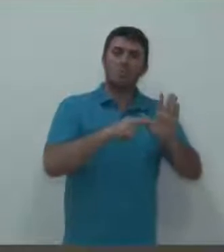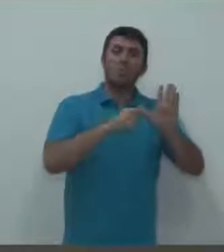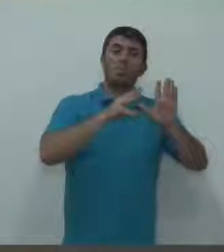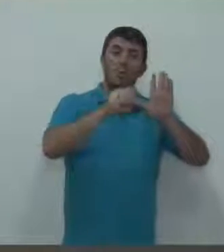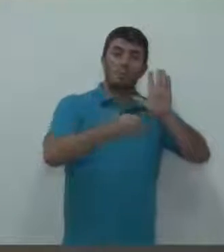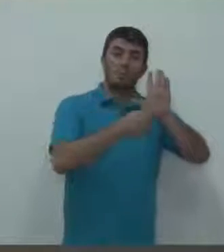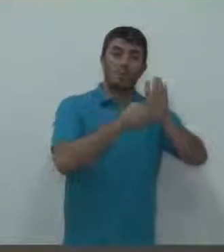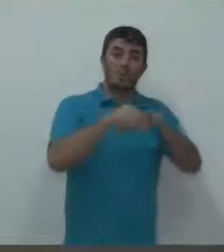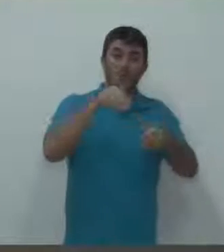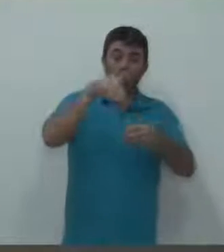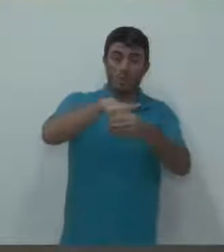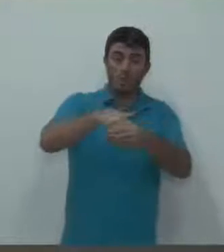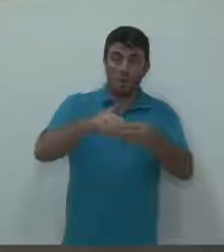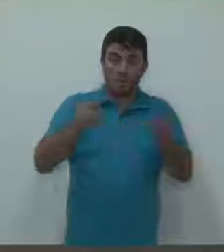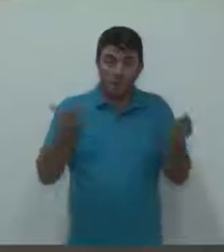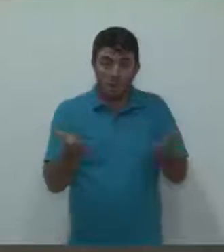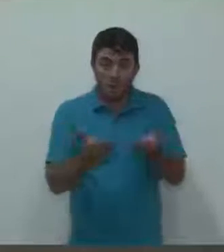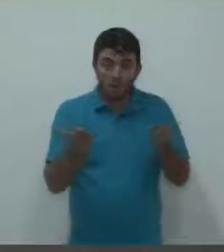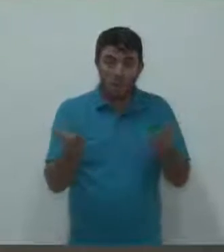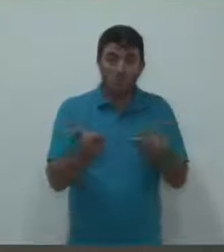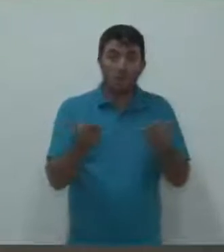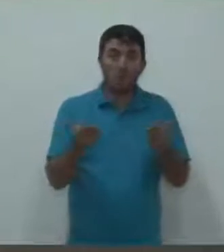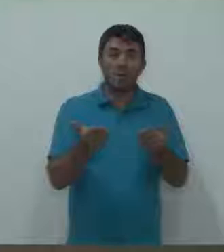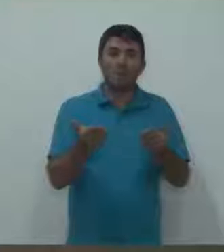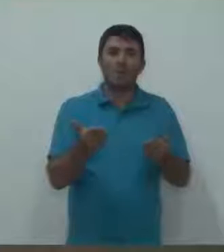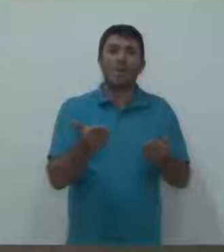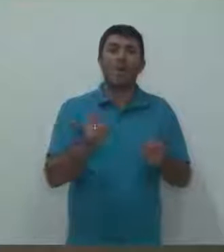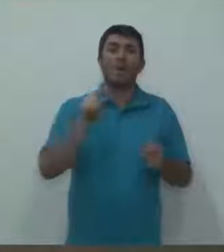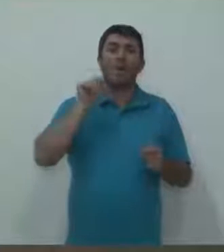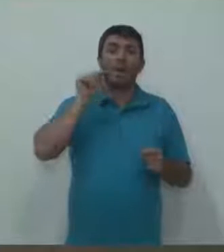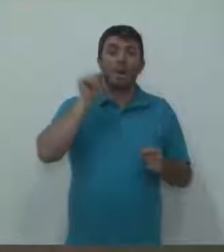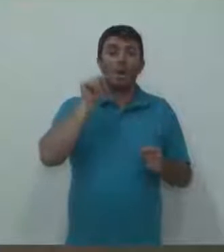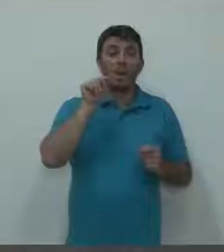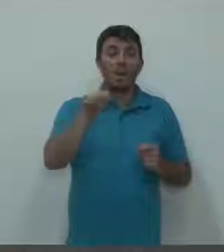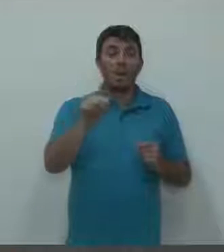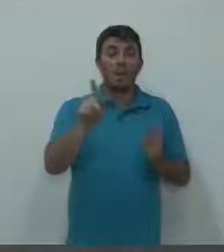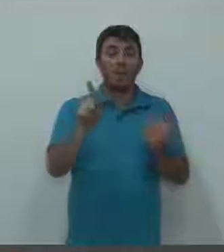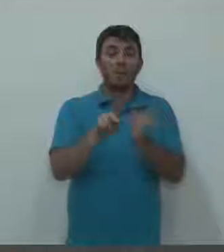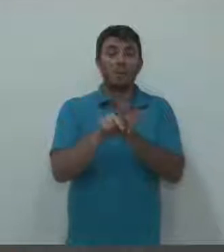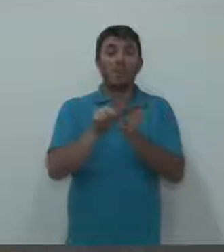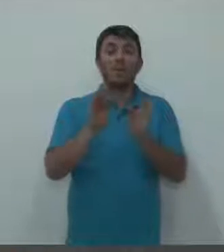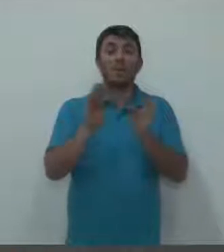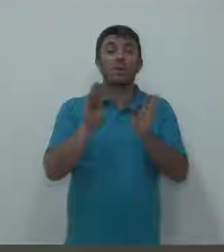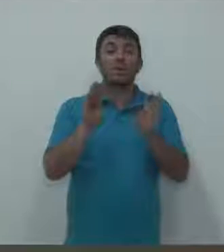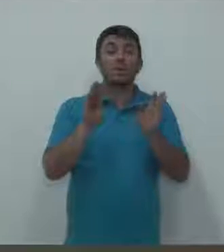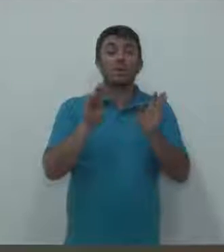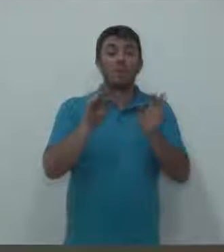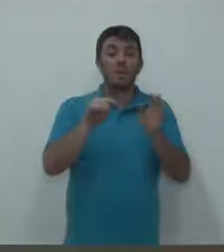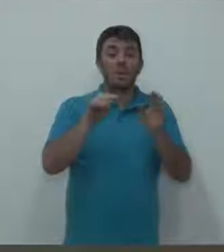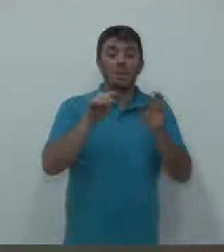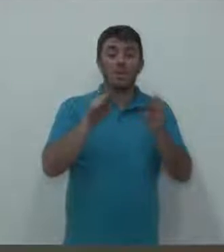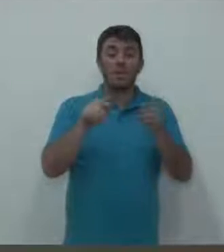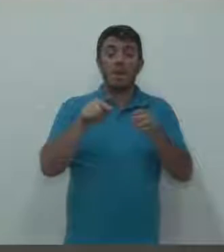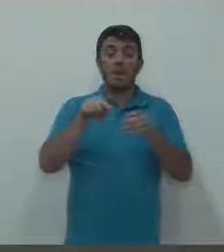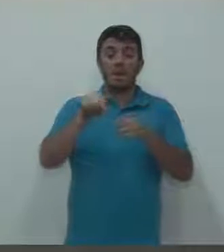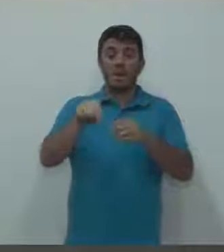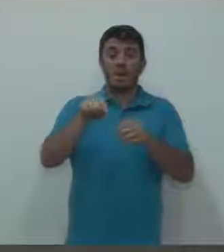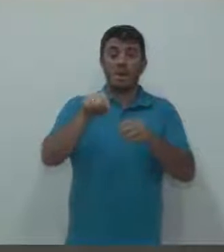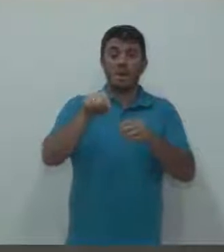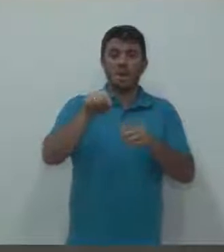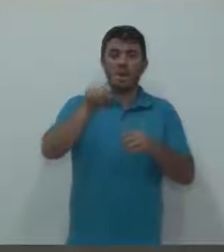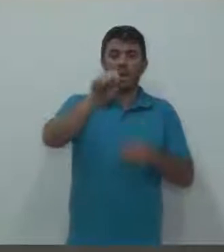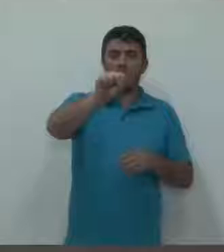votando agora, para que todos entendam, ela é específica desse trecho, né, da Franco Schwalles. A Franco Schwalles, ela só vai da